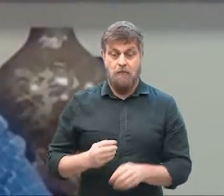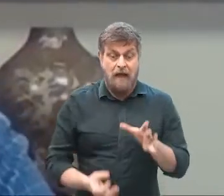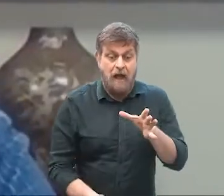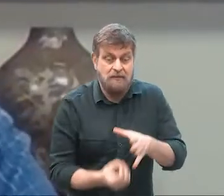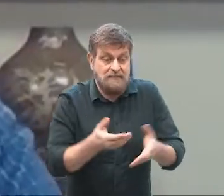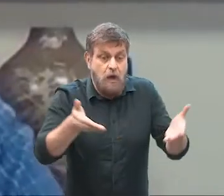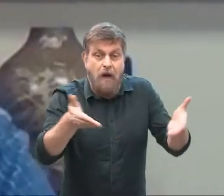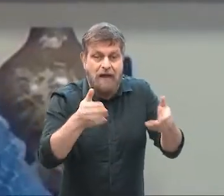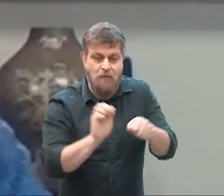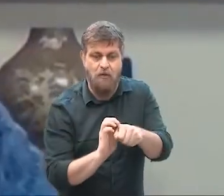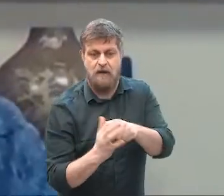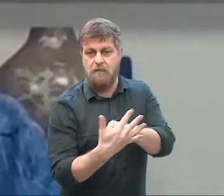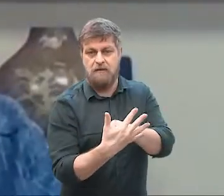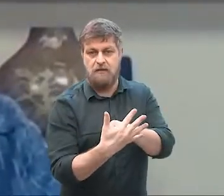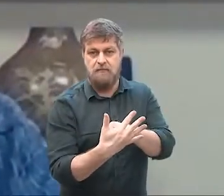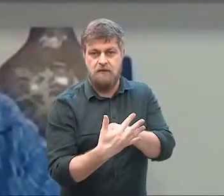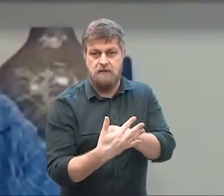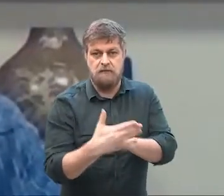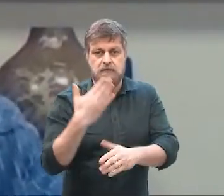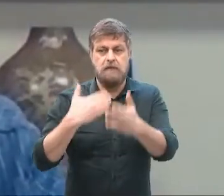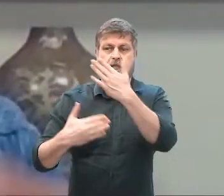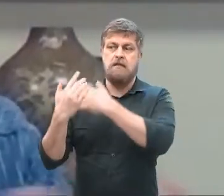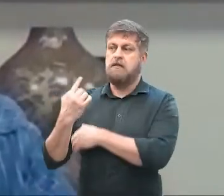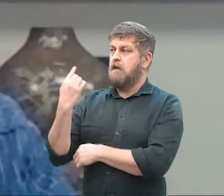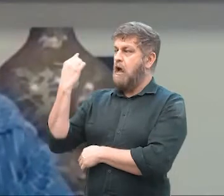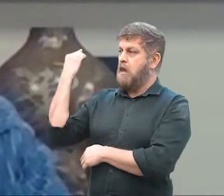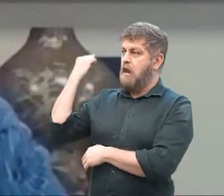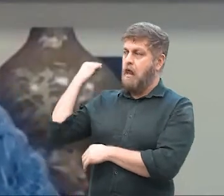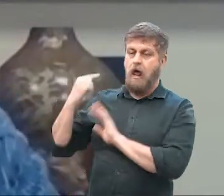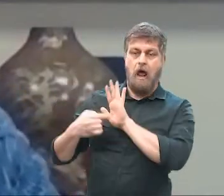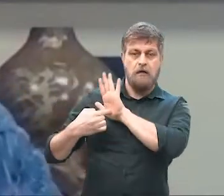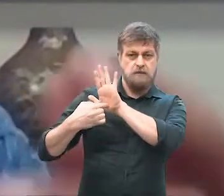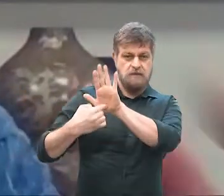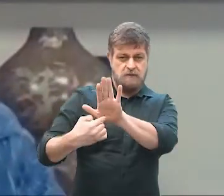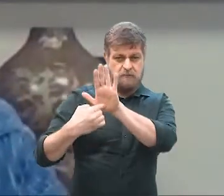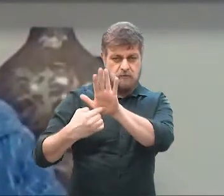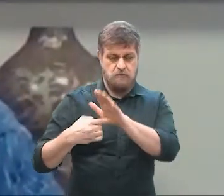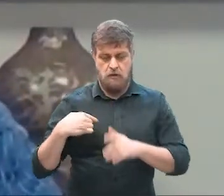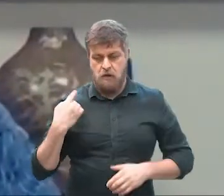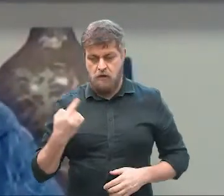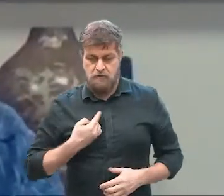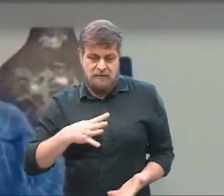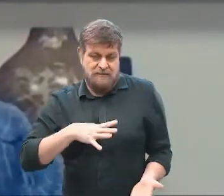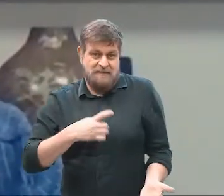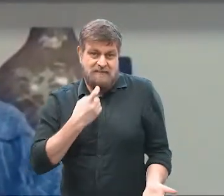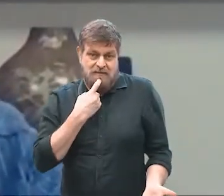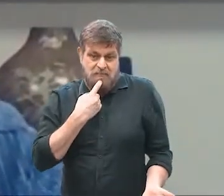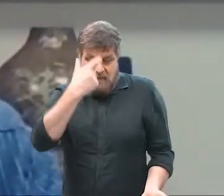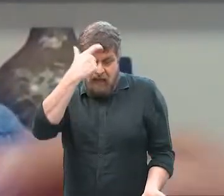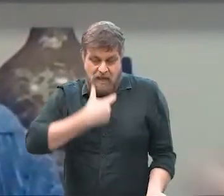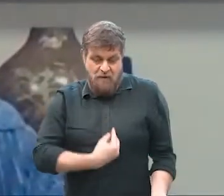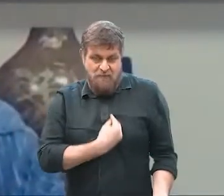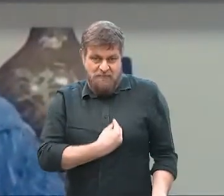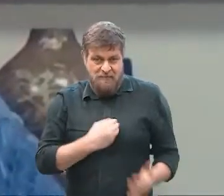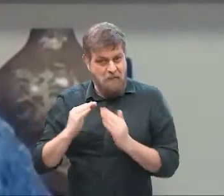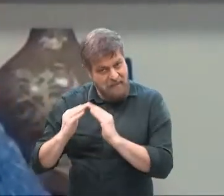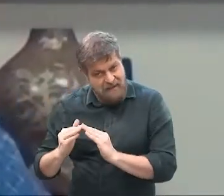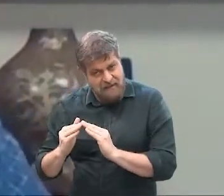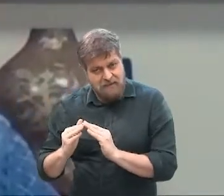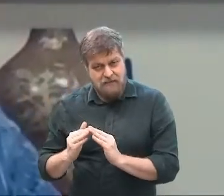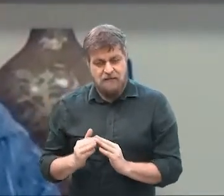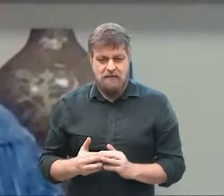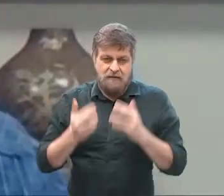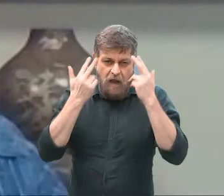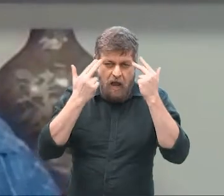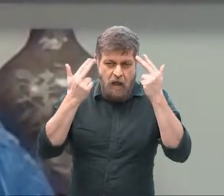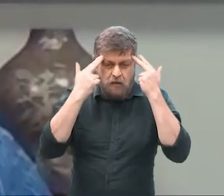esse projeto não ocorreu em razão da pandemia. Nós apresentamos esse projeto, nós vivemos na cidade de Campinas, e é muito comum